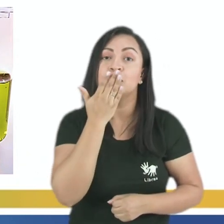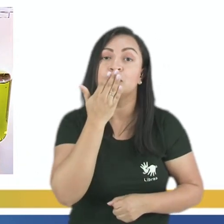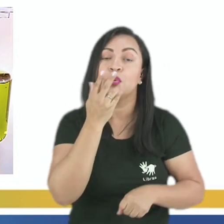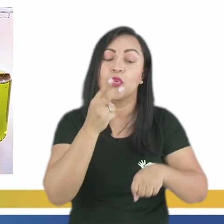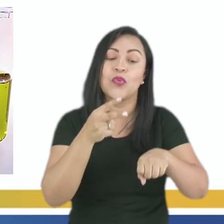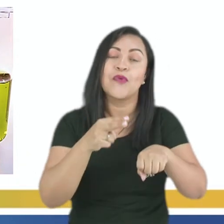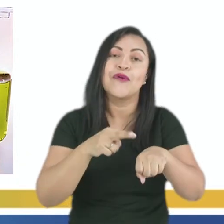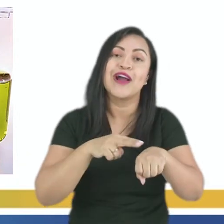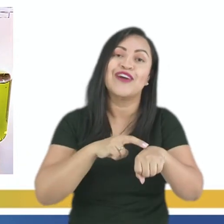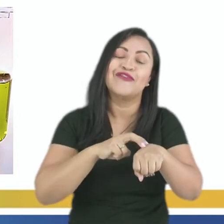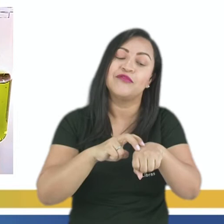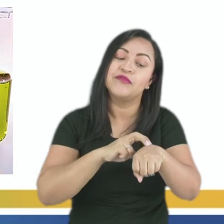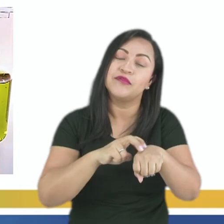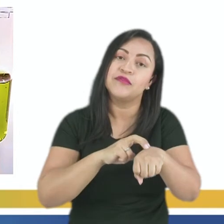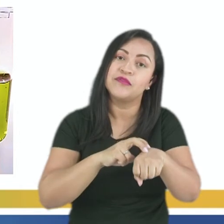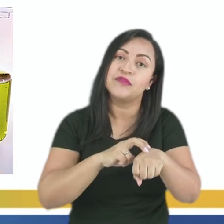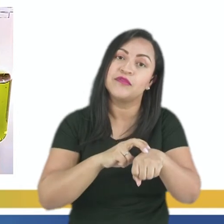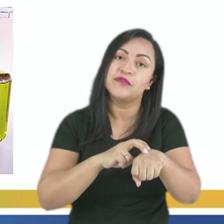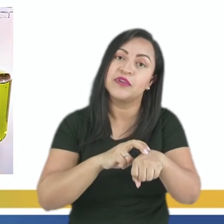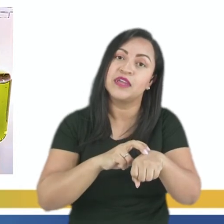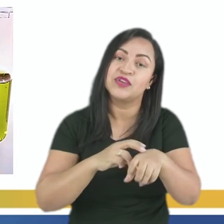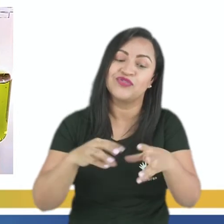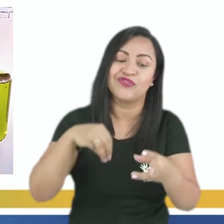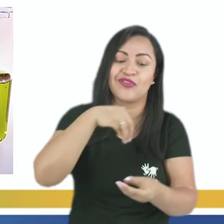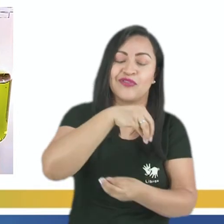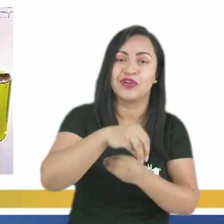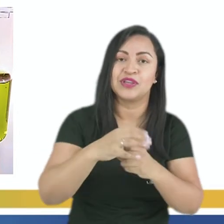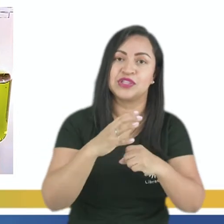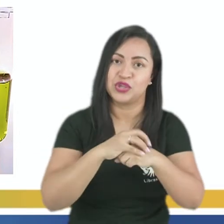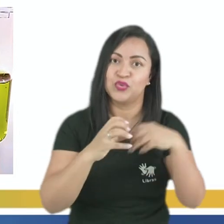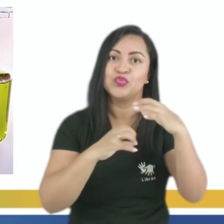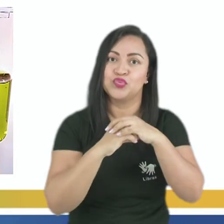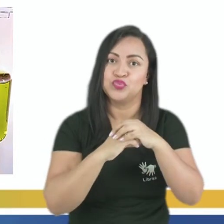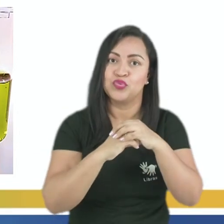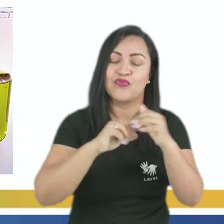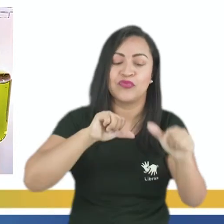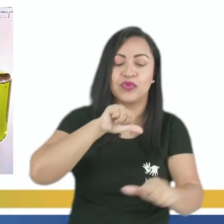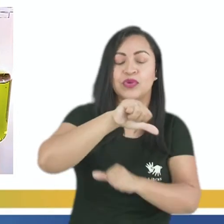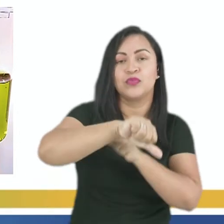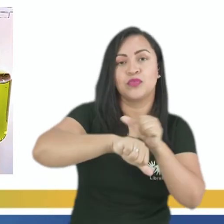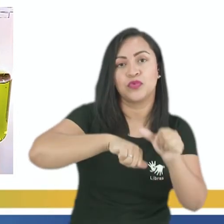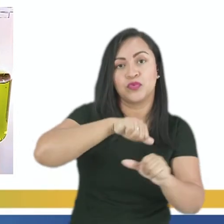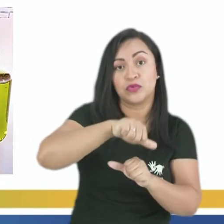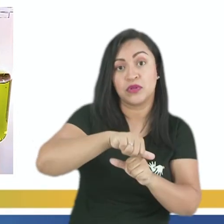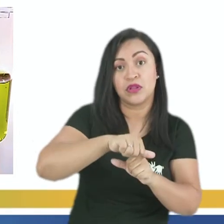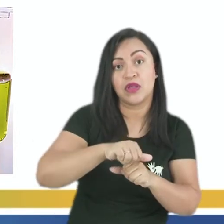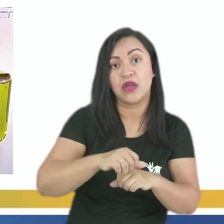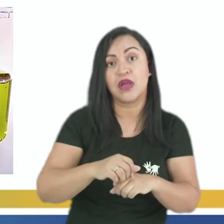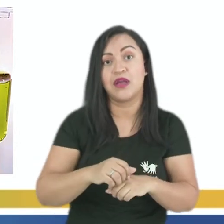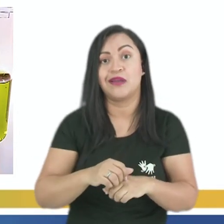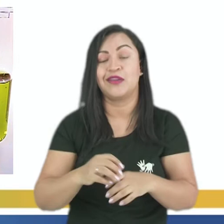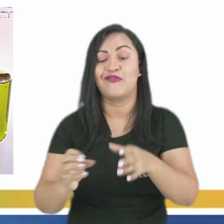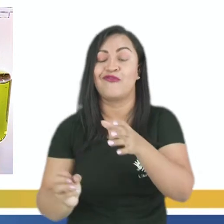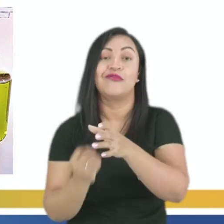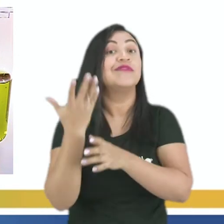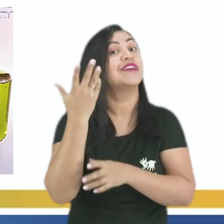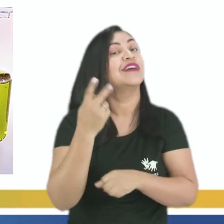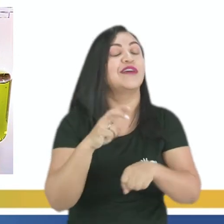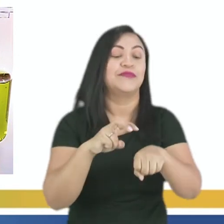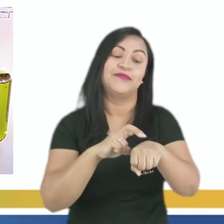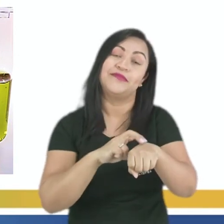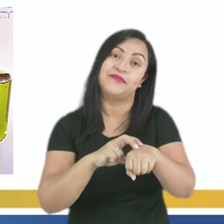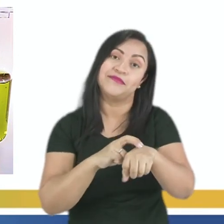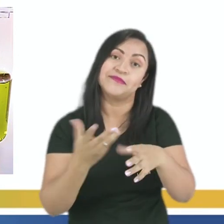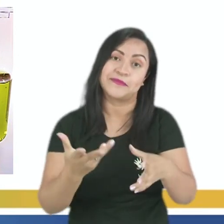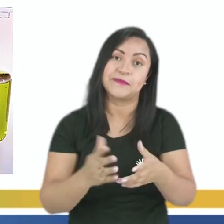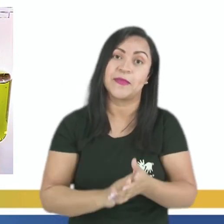esse suco de repolho roxo ele saia de uma coloração roxa para uma coloração mais esverdeada, mais azulada, tá? Então,